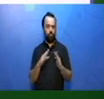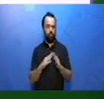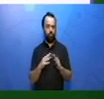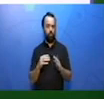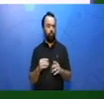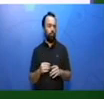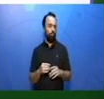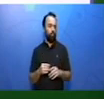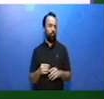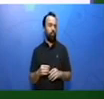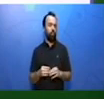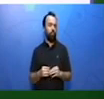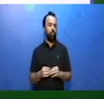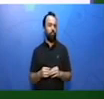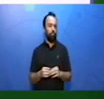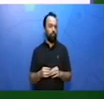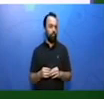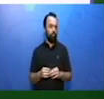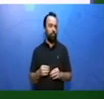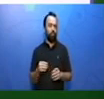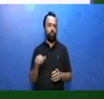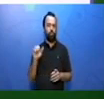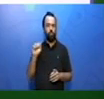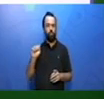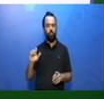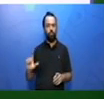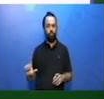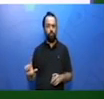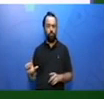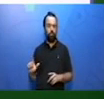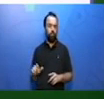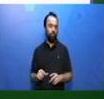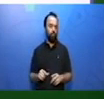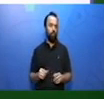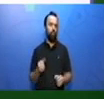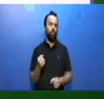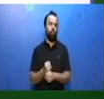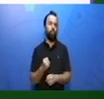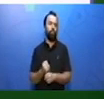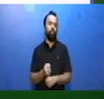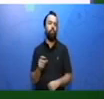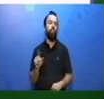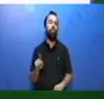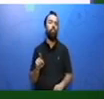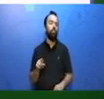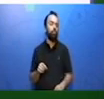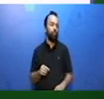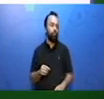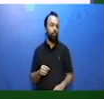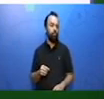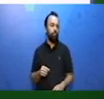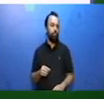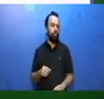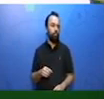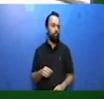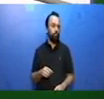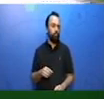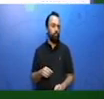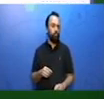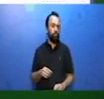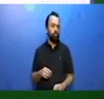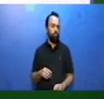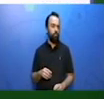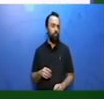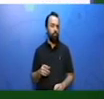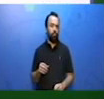residencial, né? Em azul. E qual é o tipo de construção que falou que ele tem? Olha lá,